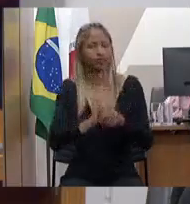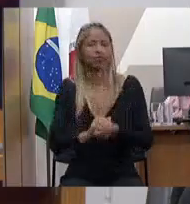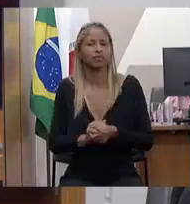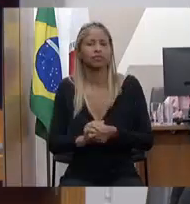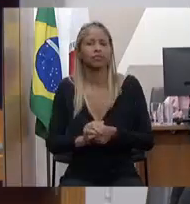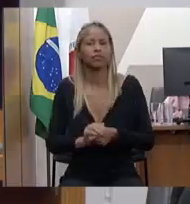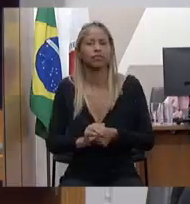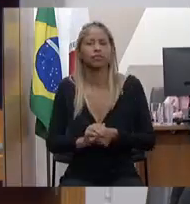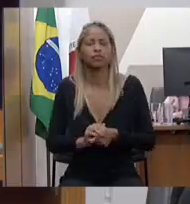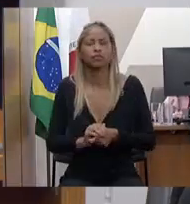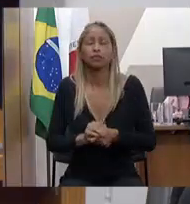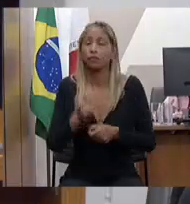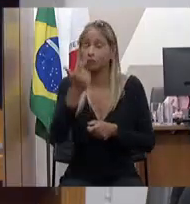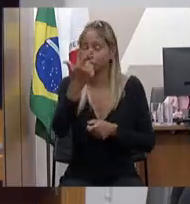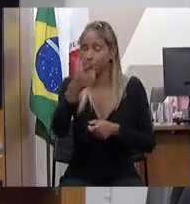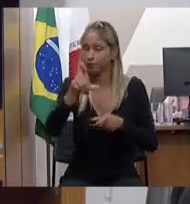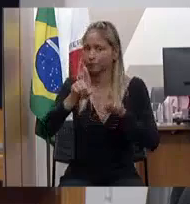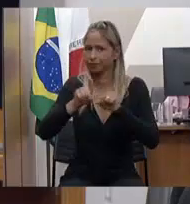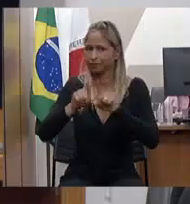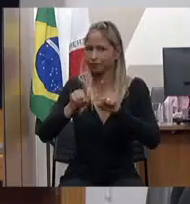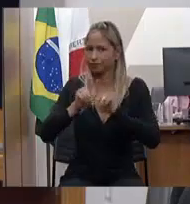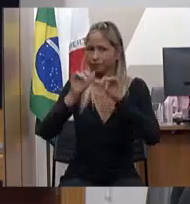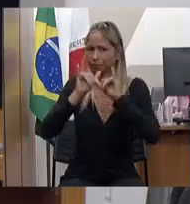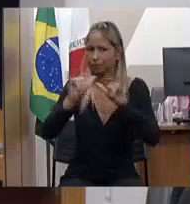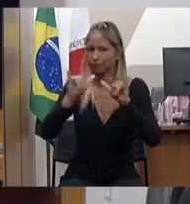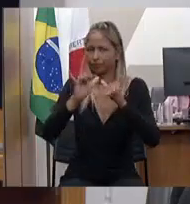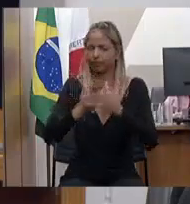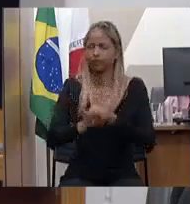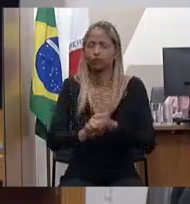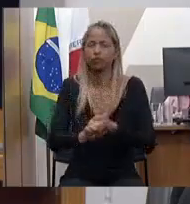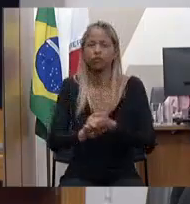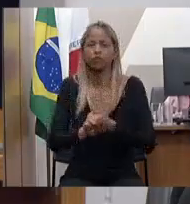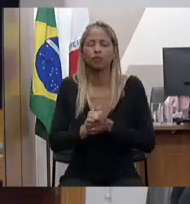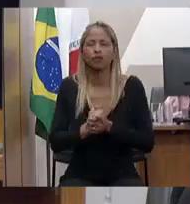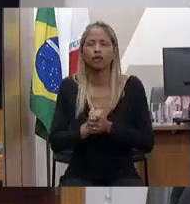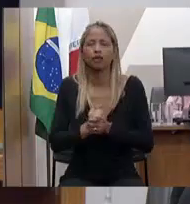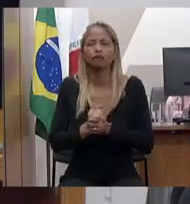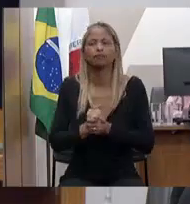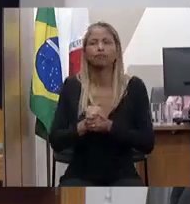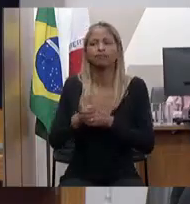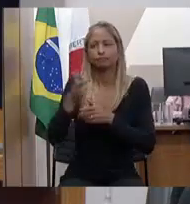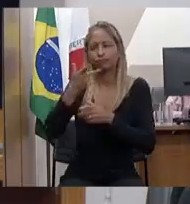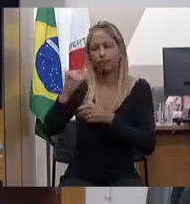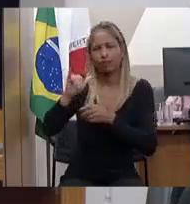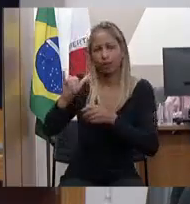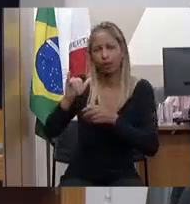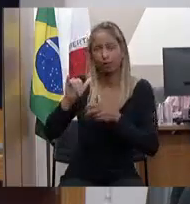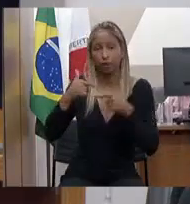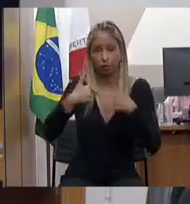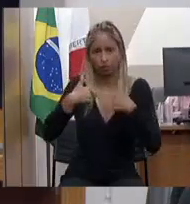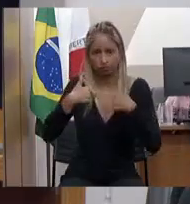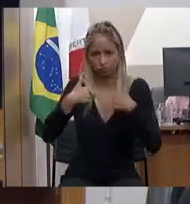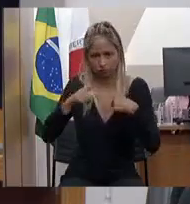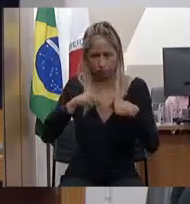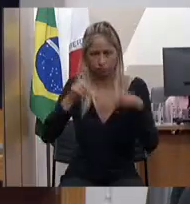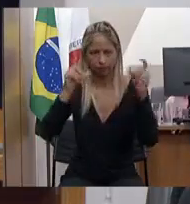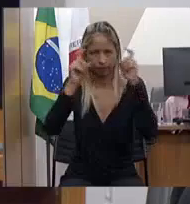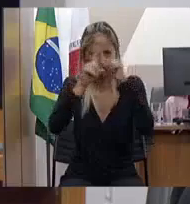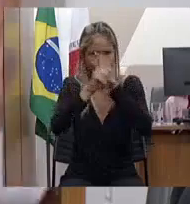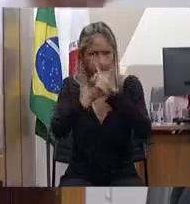é uma uma outra coisa que eu queria dizer é que nas falas aqui eu eu tenho muita dificuldade